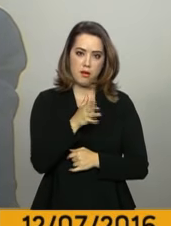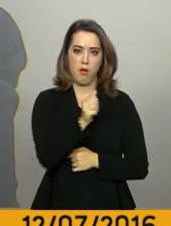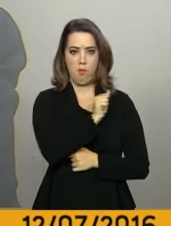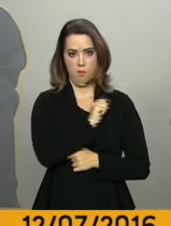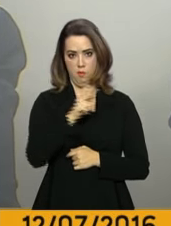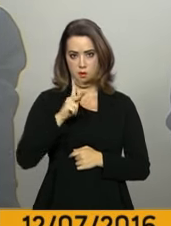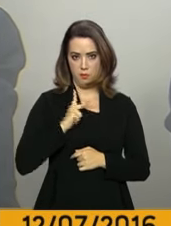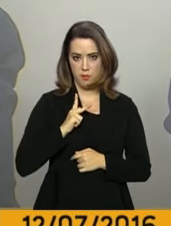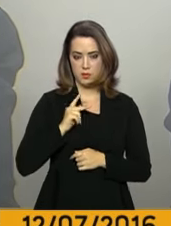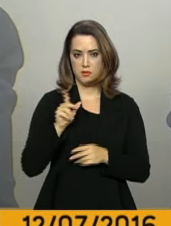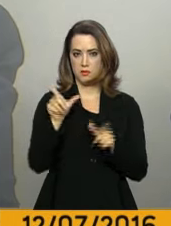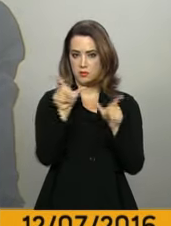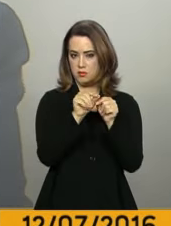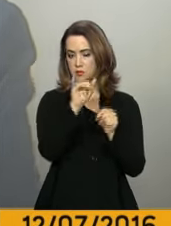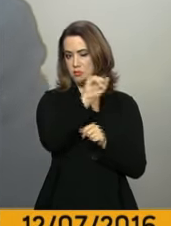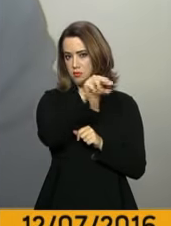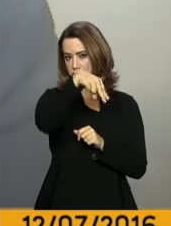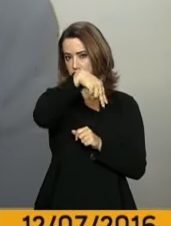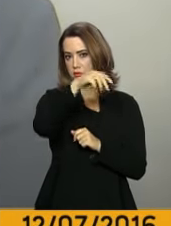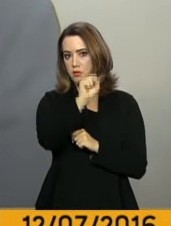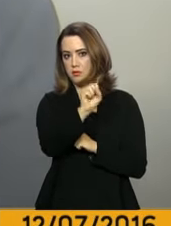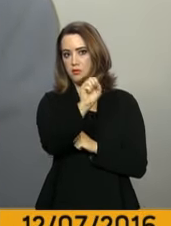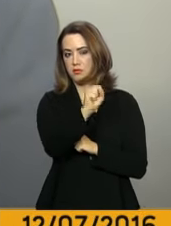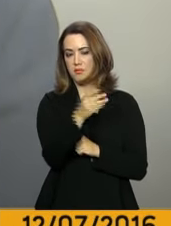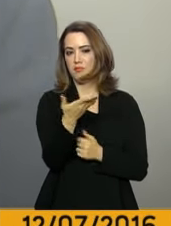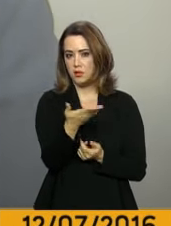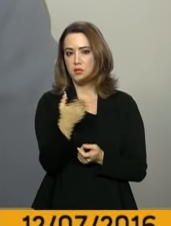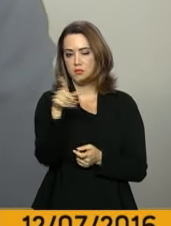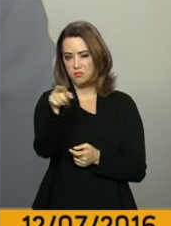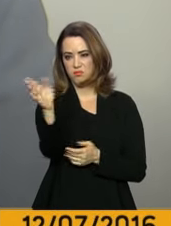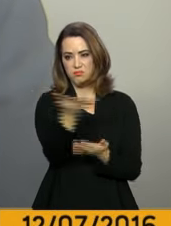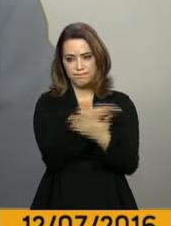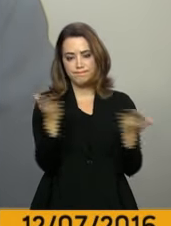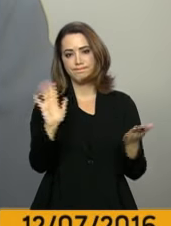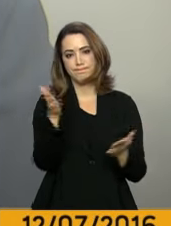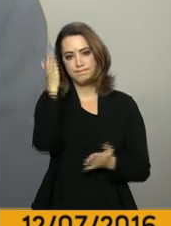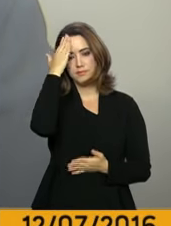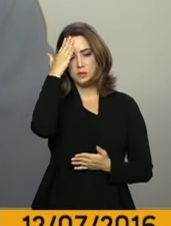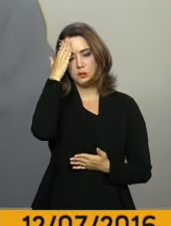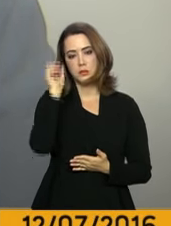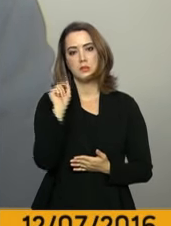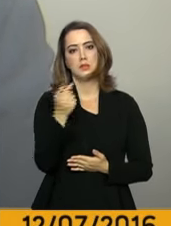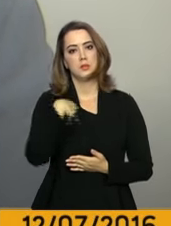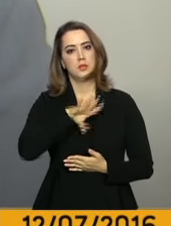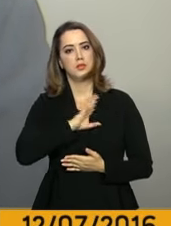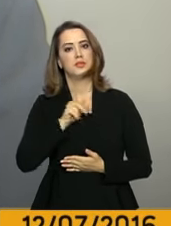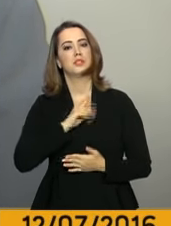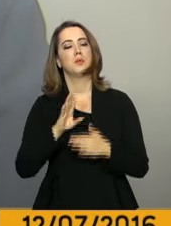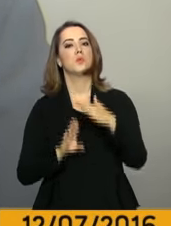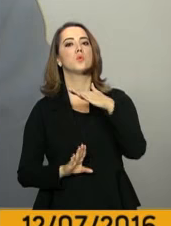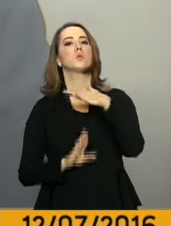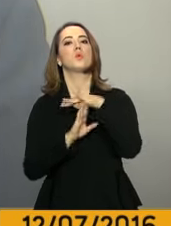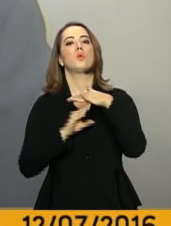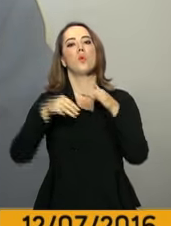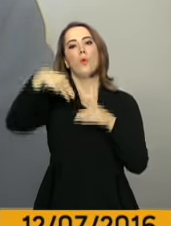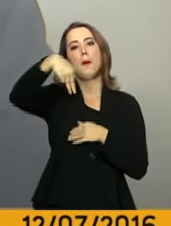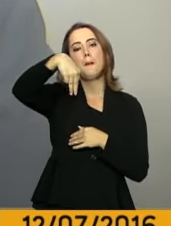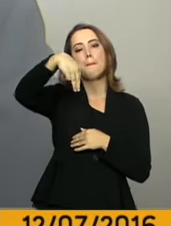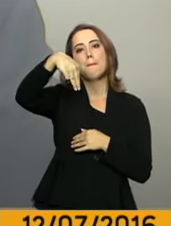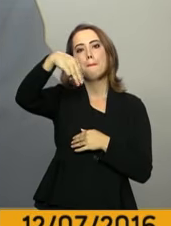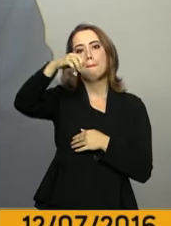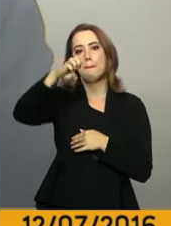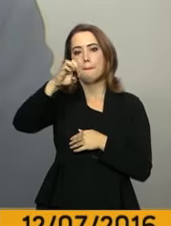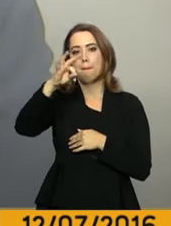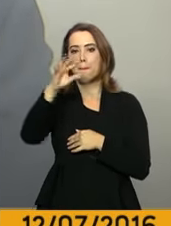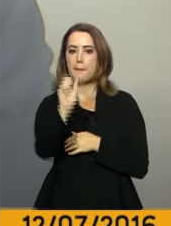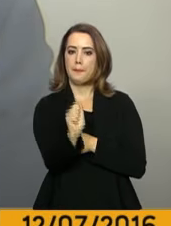eh nós vocês sabem que nós aqui eh estabelecemos uma meta para o ano que vem de 139